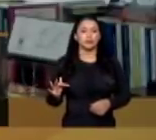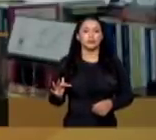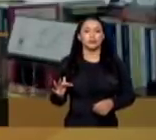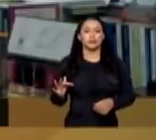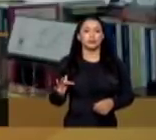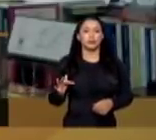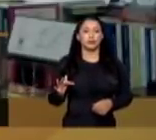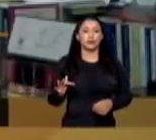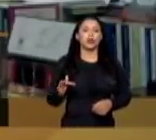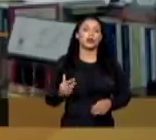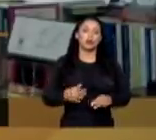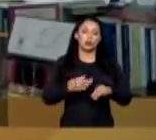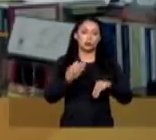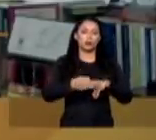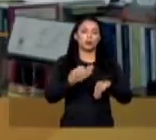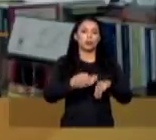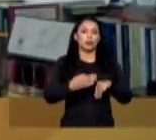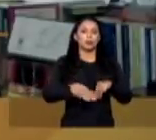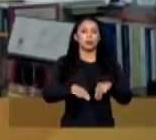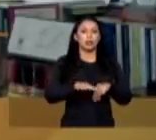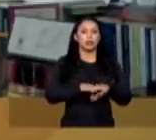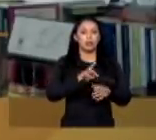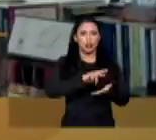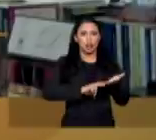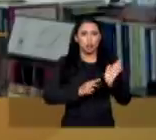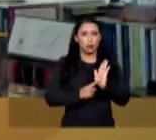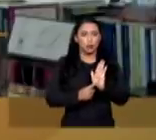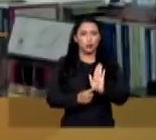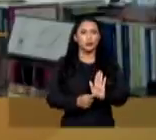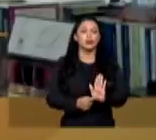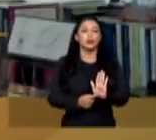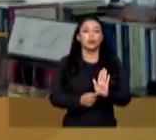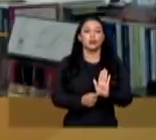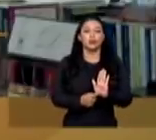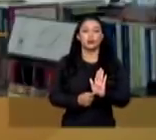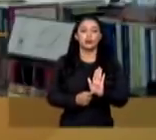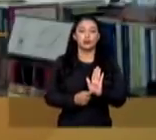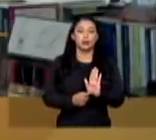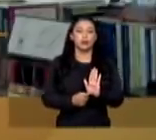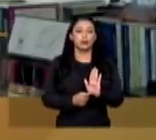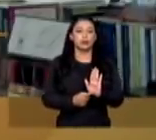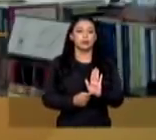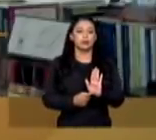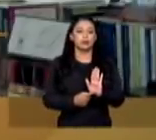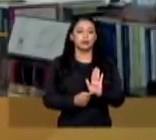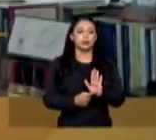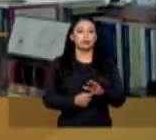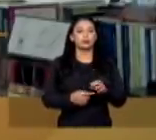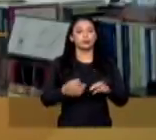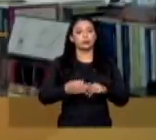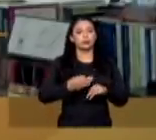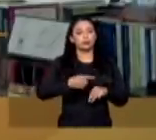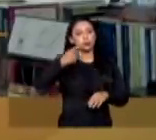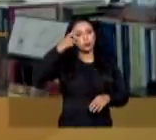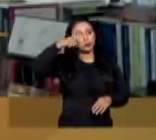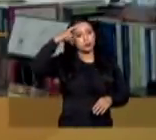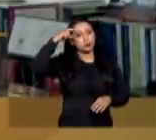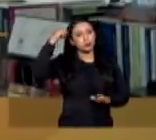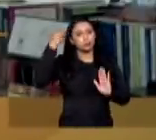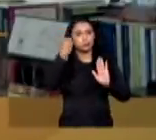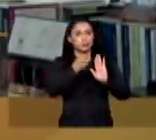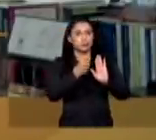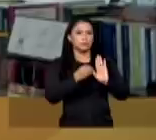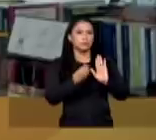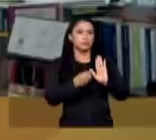aquilo que o eminente relator apontou a respeito, e agora reforçado pelo ministro Luiz Roberto Barroso, das